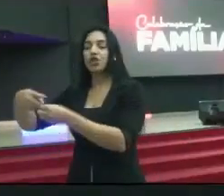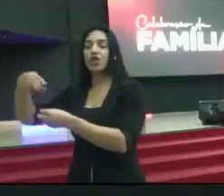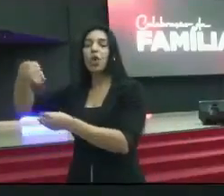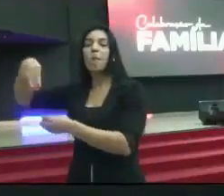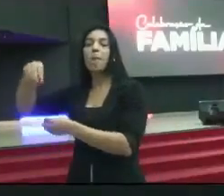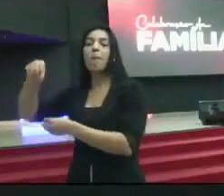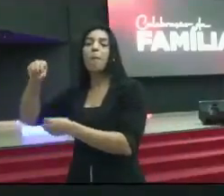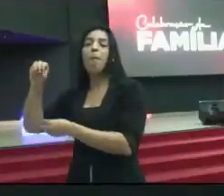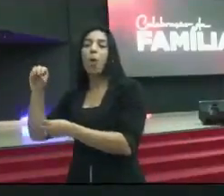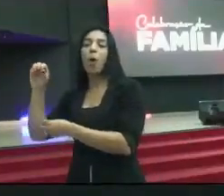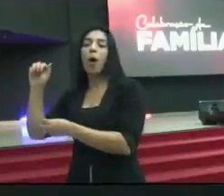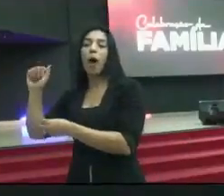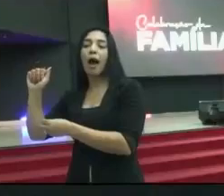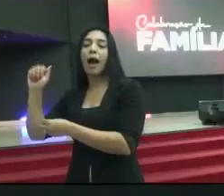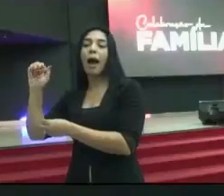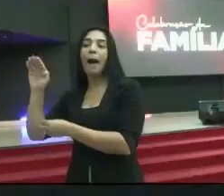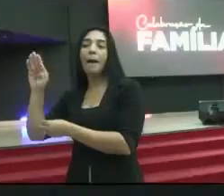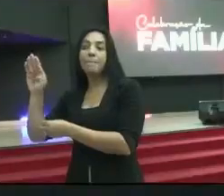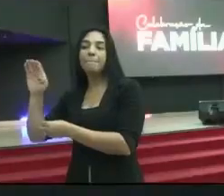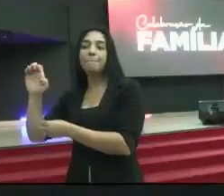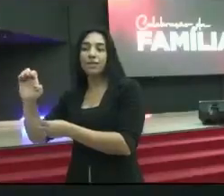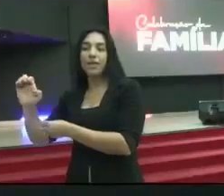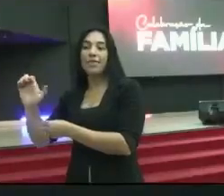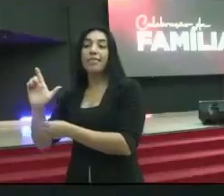há uma tragédia nessa família.